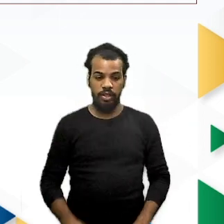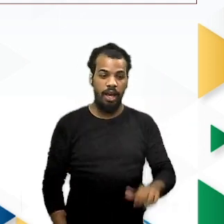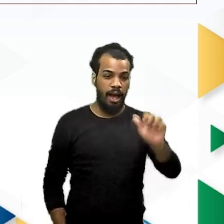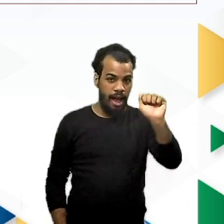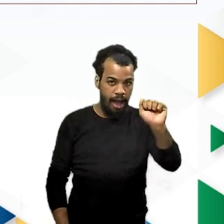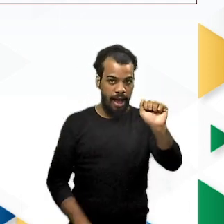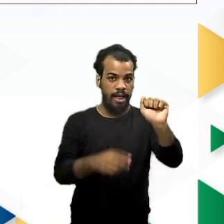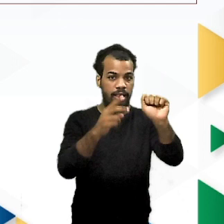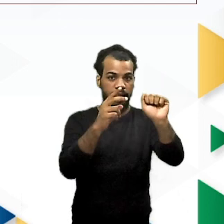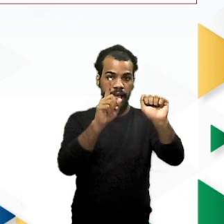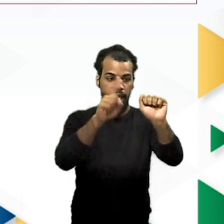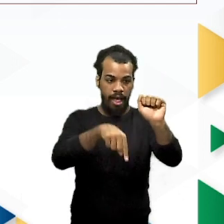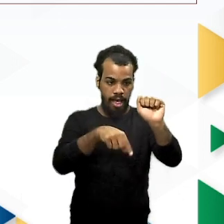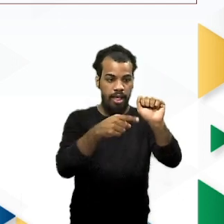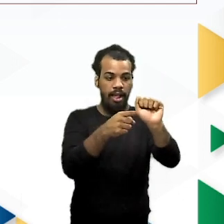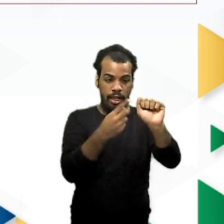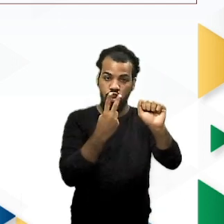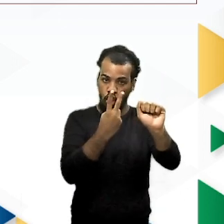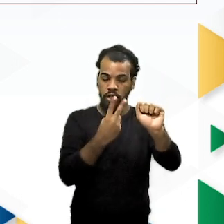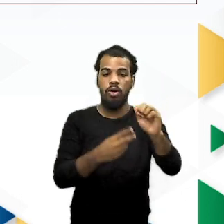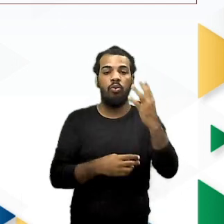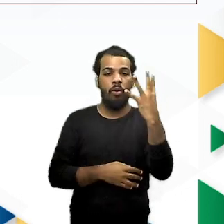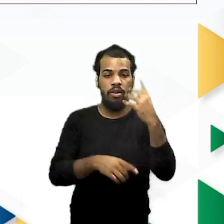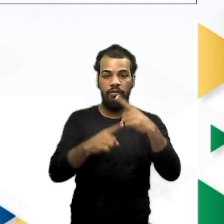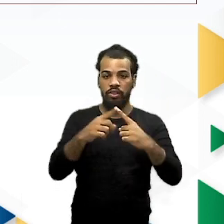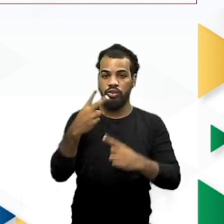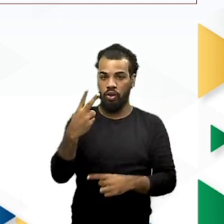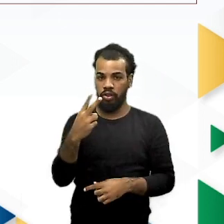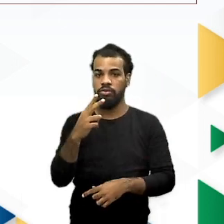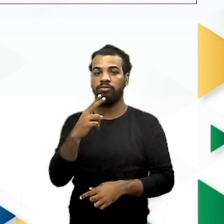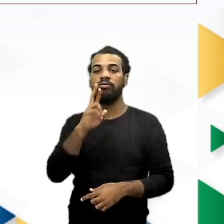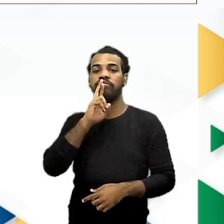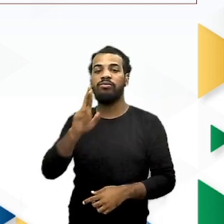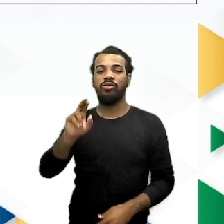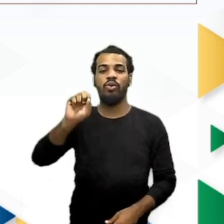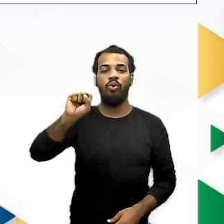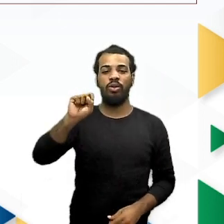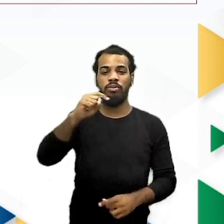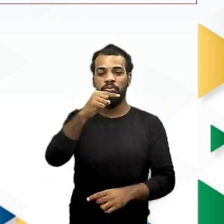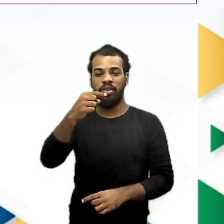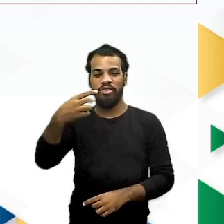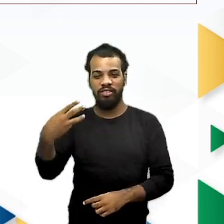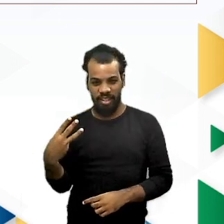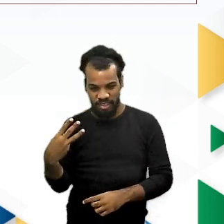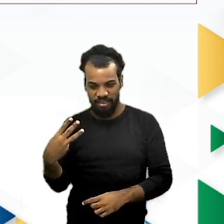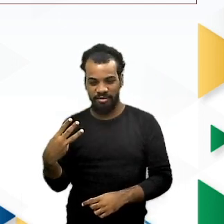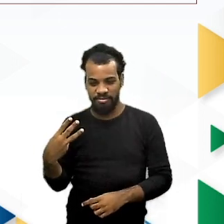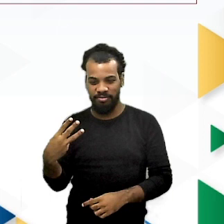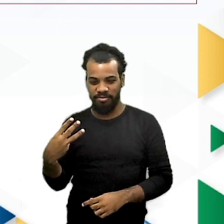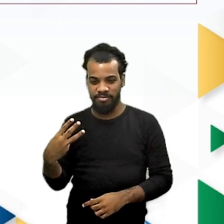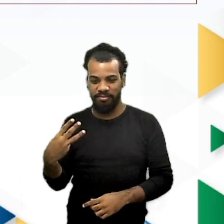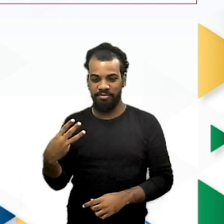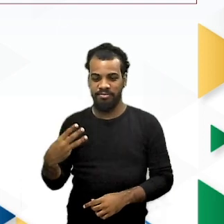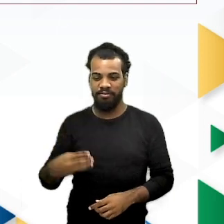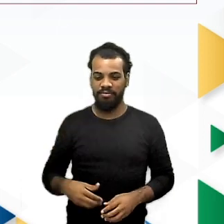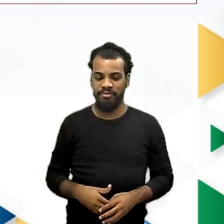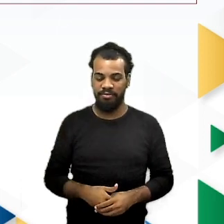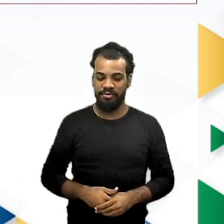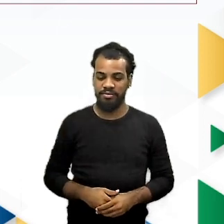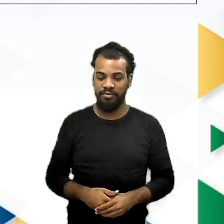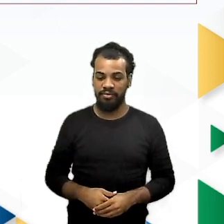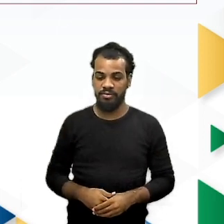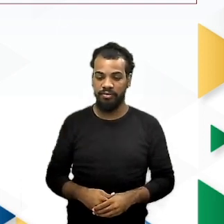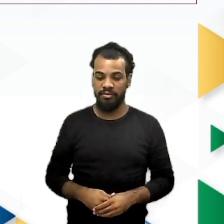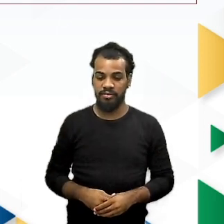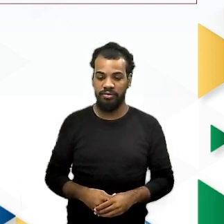2, então eu vou ter 4 vezes 2 dá 8 menos 3, 5. Beleza? Quando A vale 3,